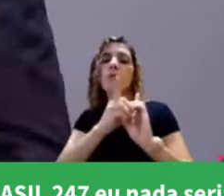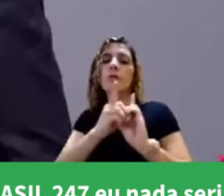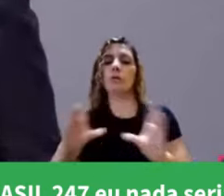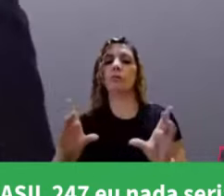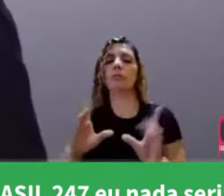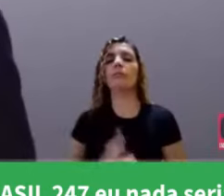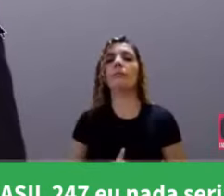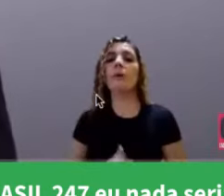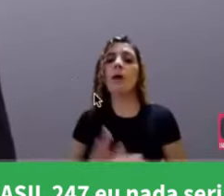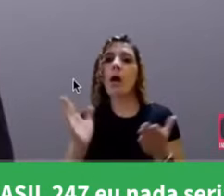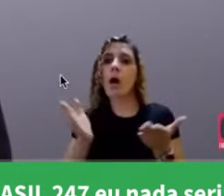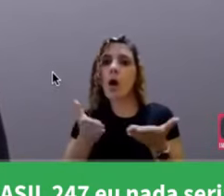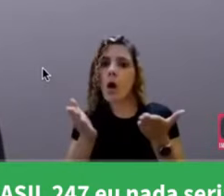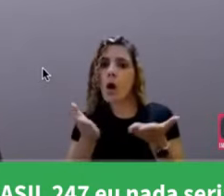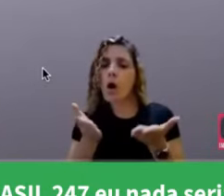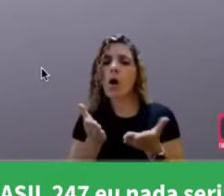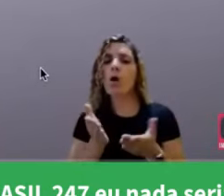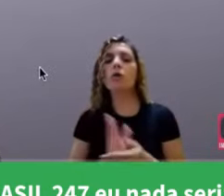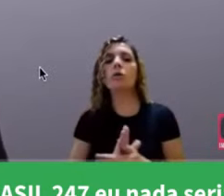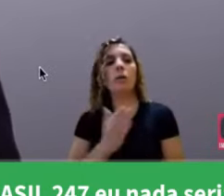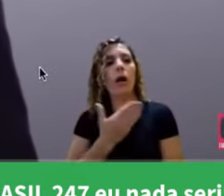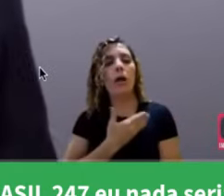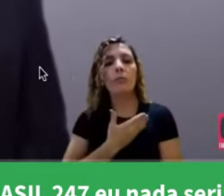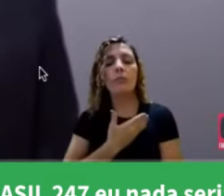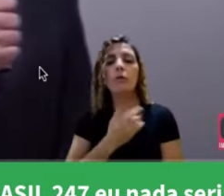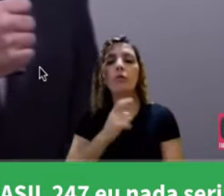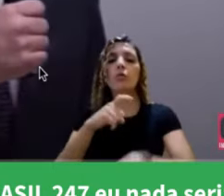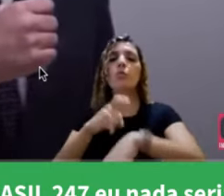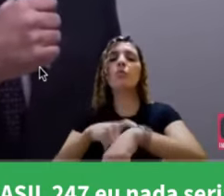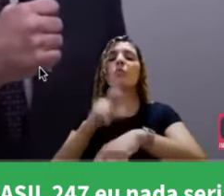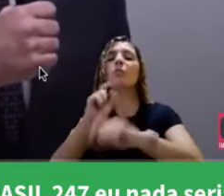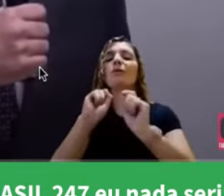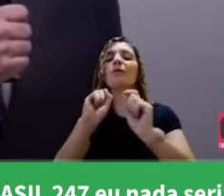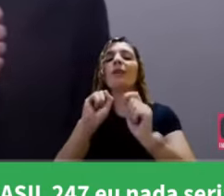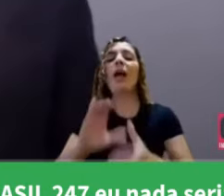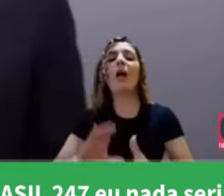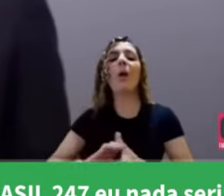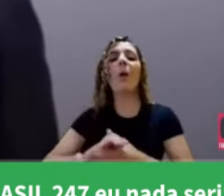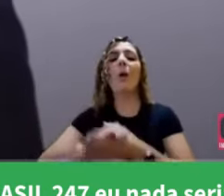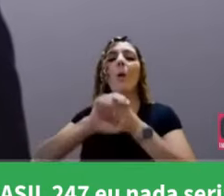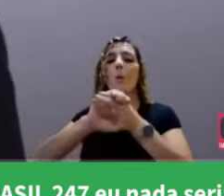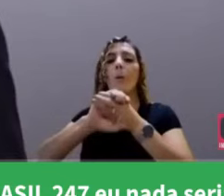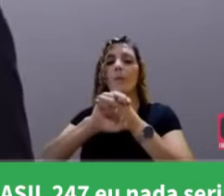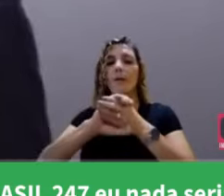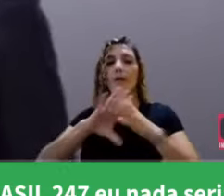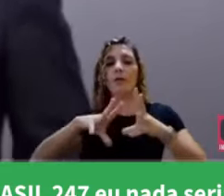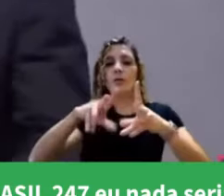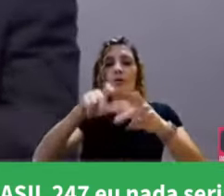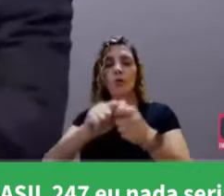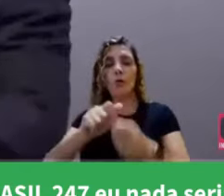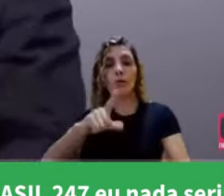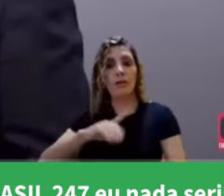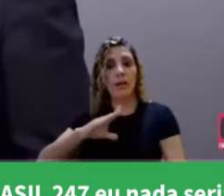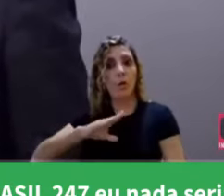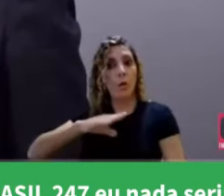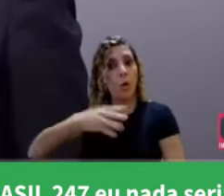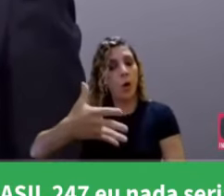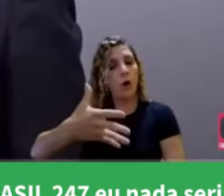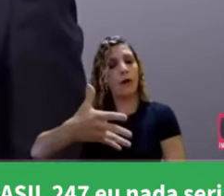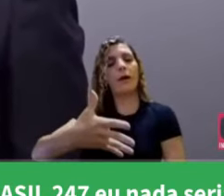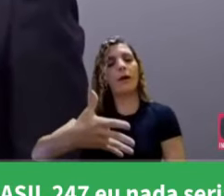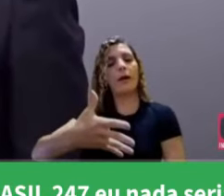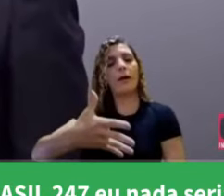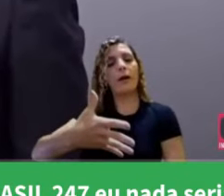Hoje, companheiros e companheiras, é o momento da gente saudar aqueles que tiveram coragem de fazer essa